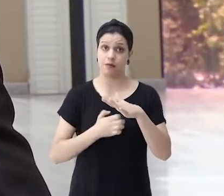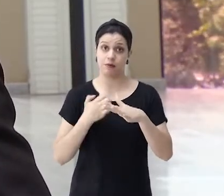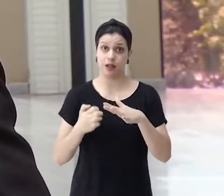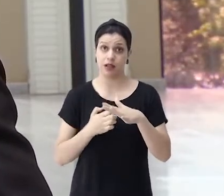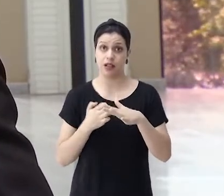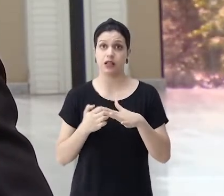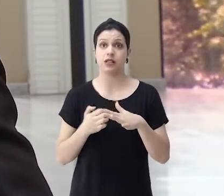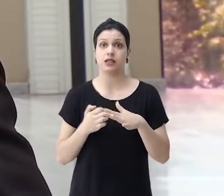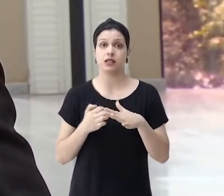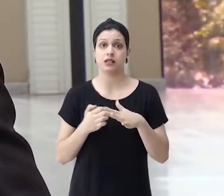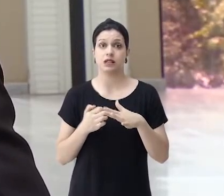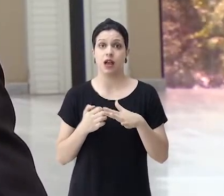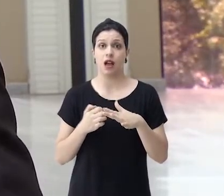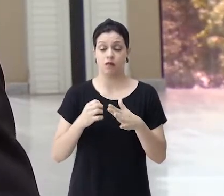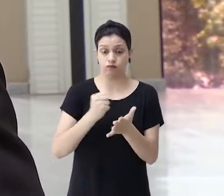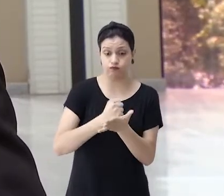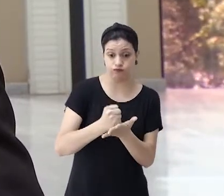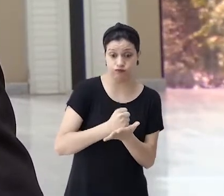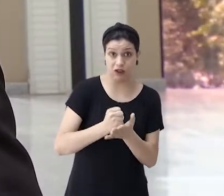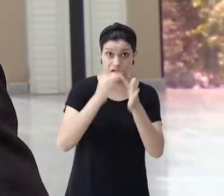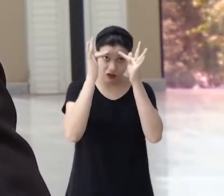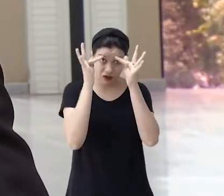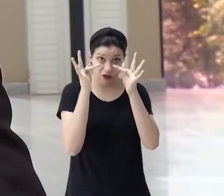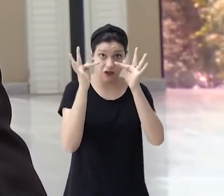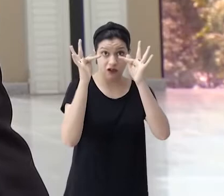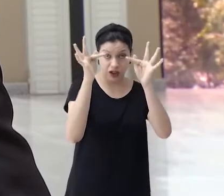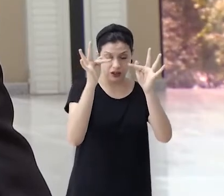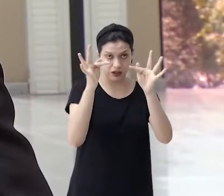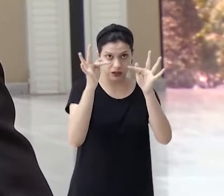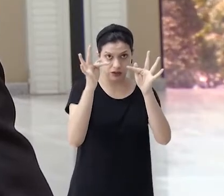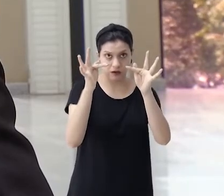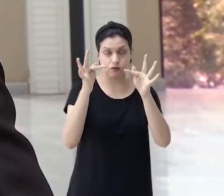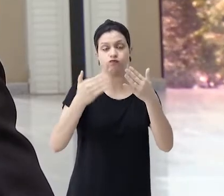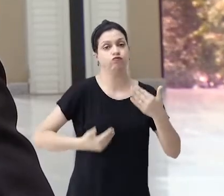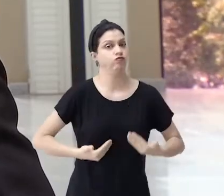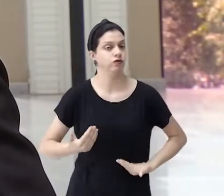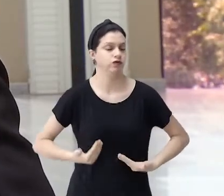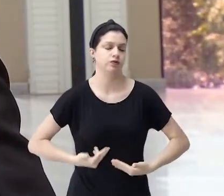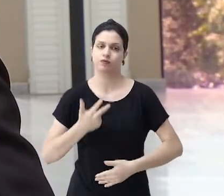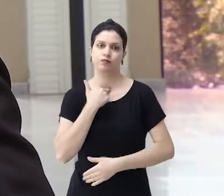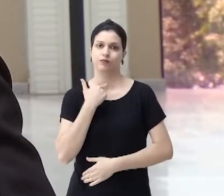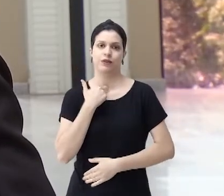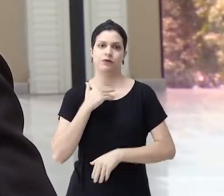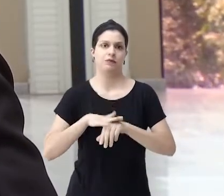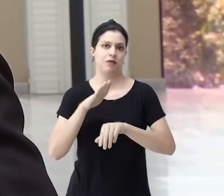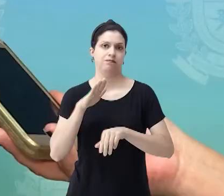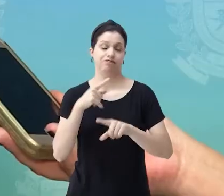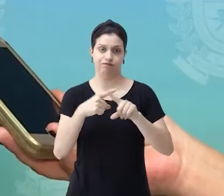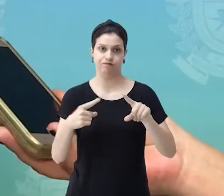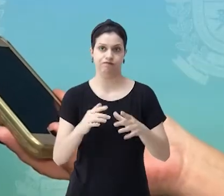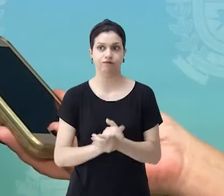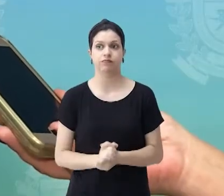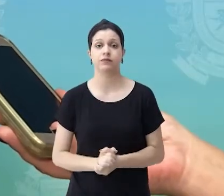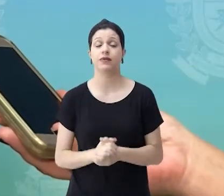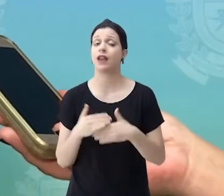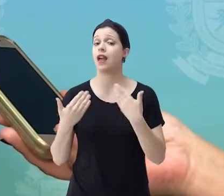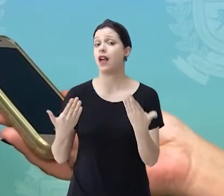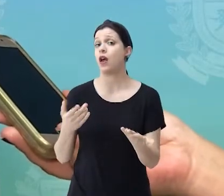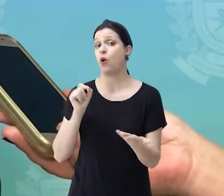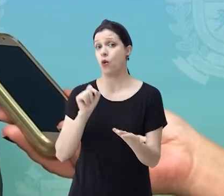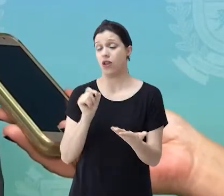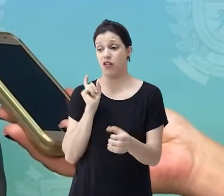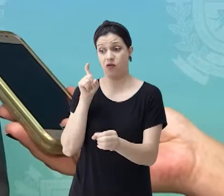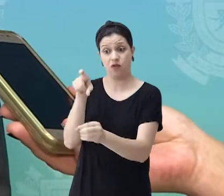empresas não possam mais realizar cláusulas de fidelização nos contratos de consumo em Mato Grosso do Sul. Desta forma,